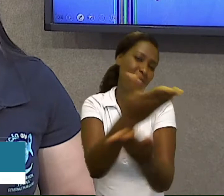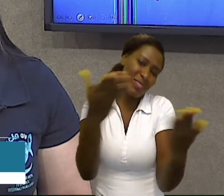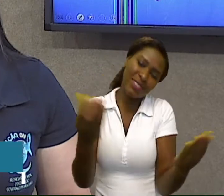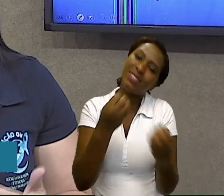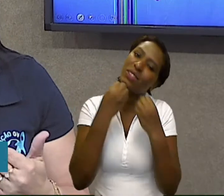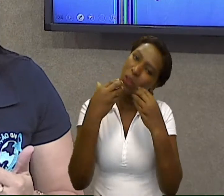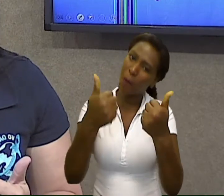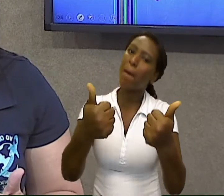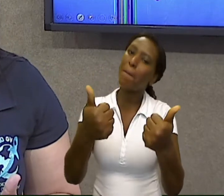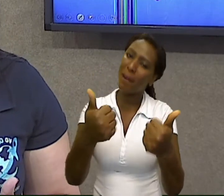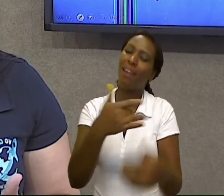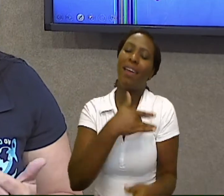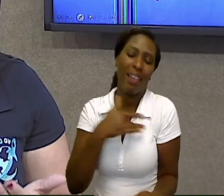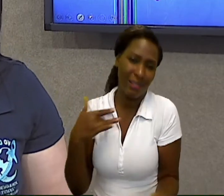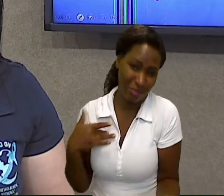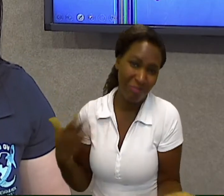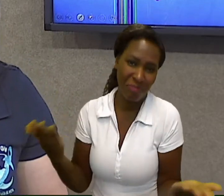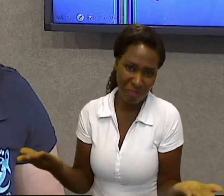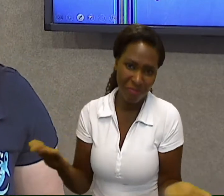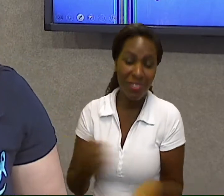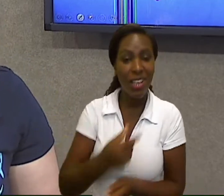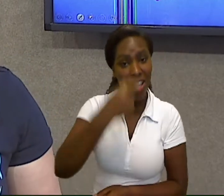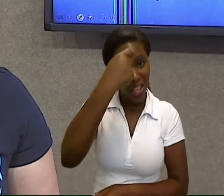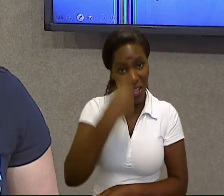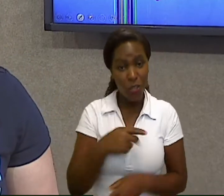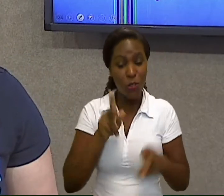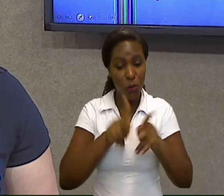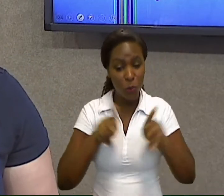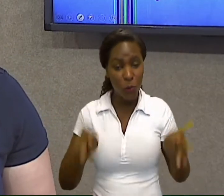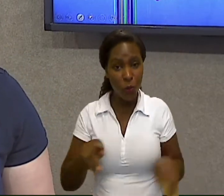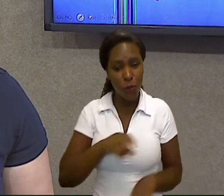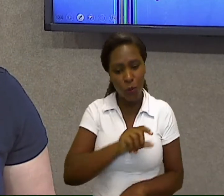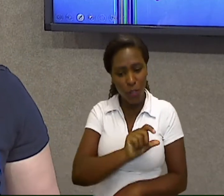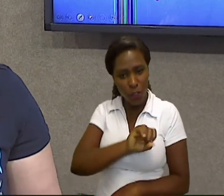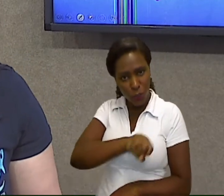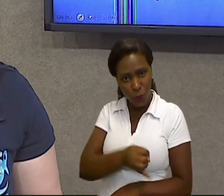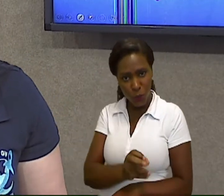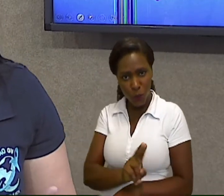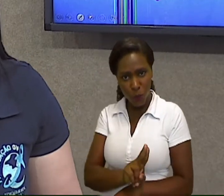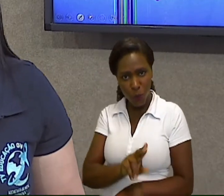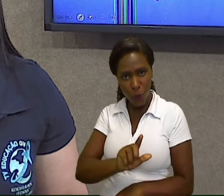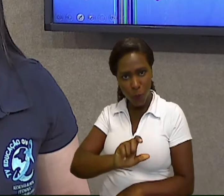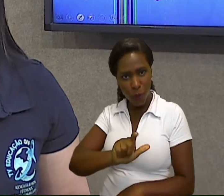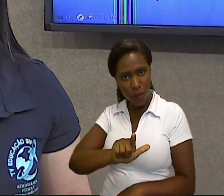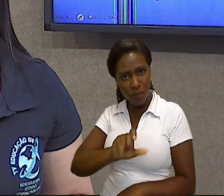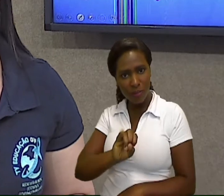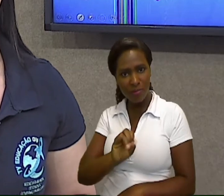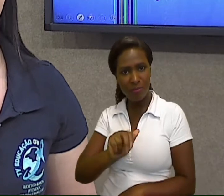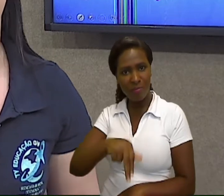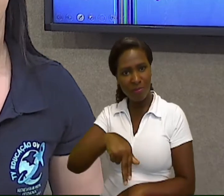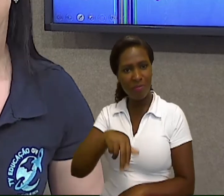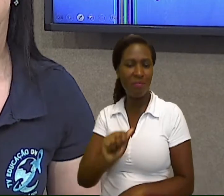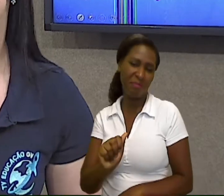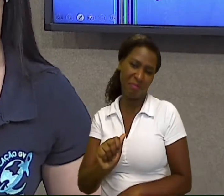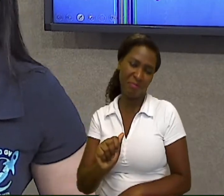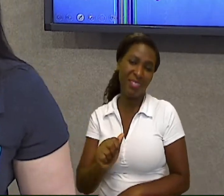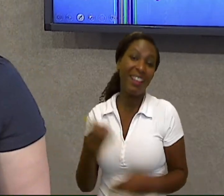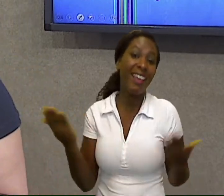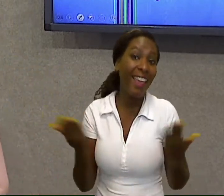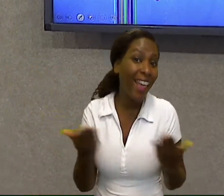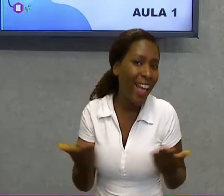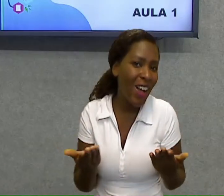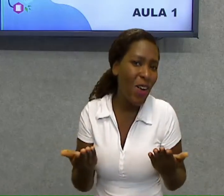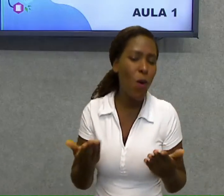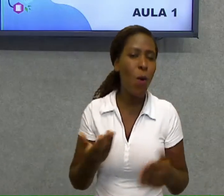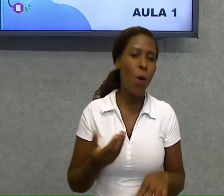bem. Eu sou a professora Juliana e estudaremos os conteúdos de língua portuguesa. Bem, a